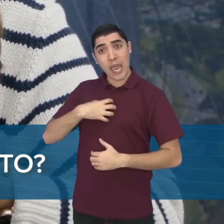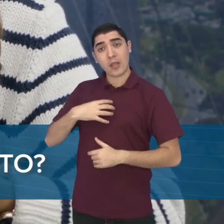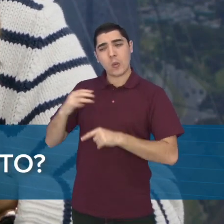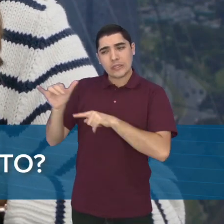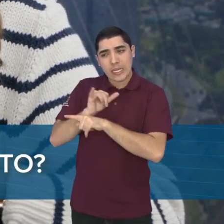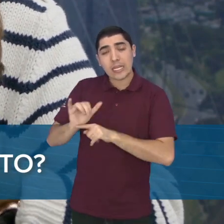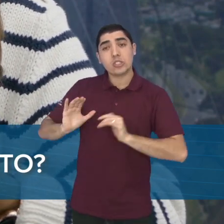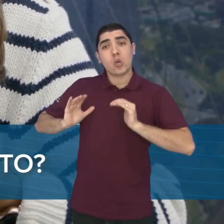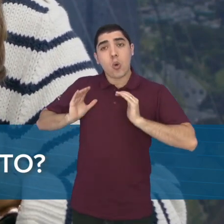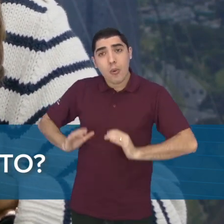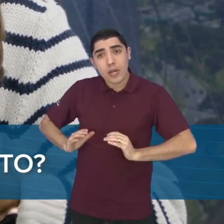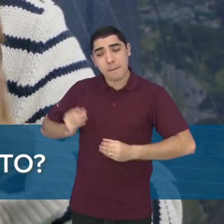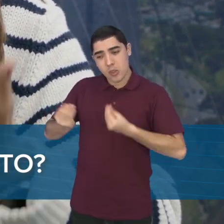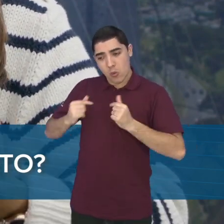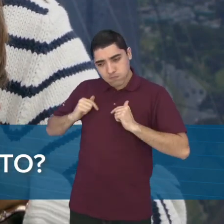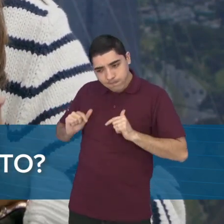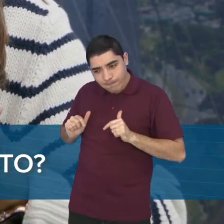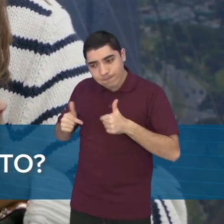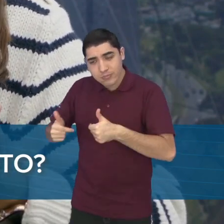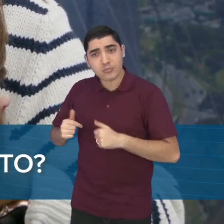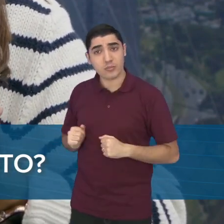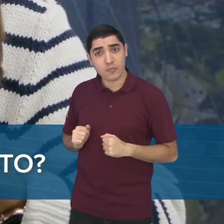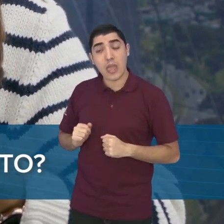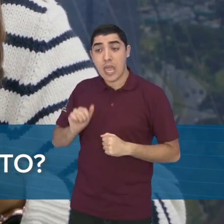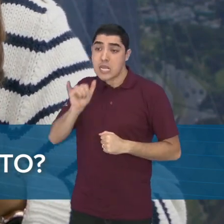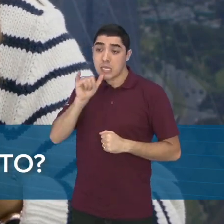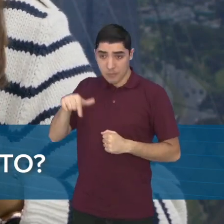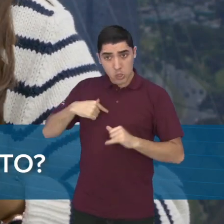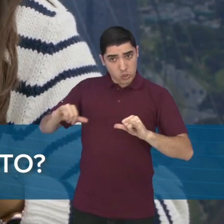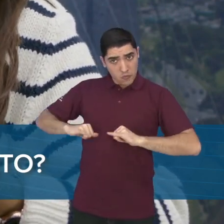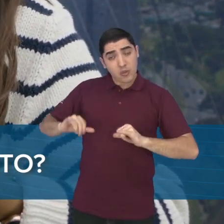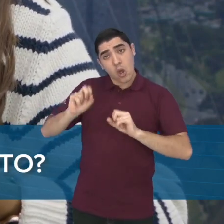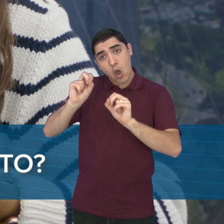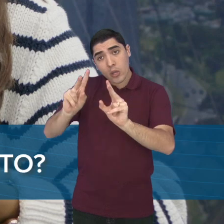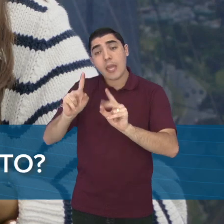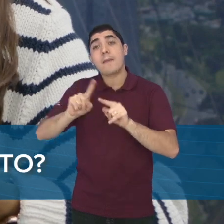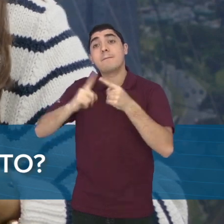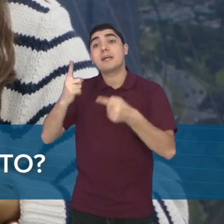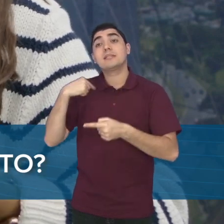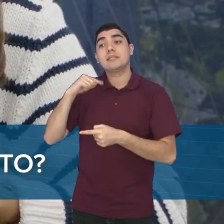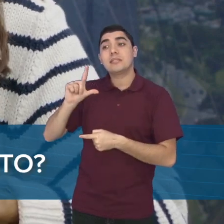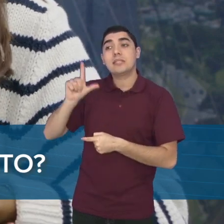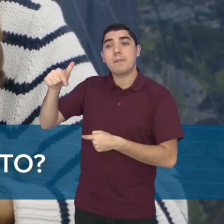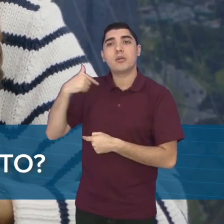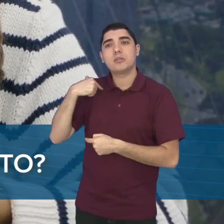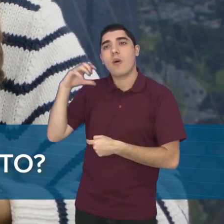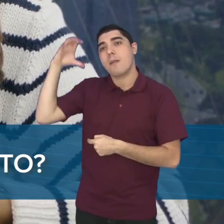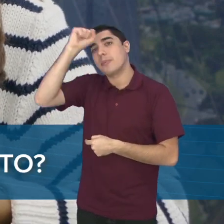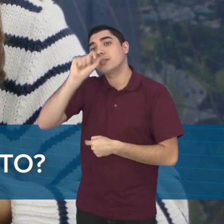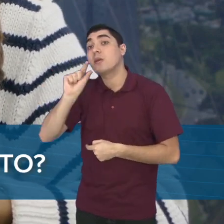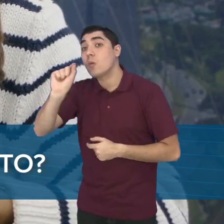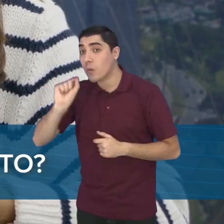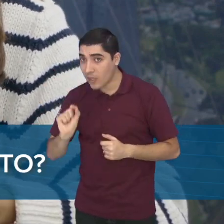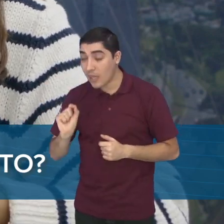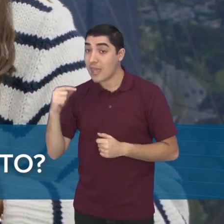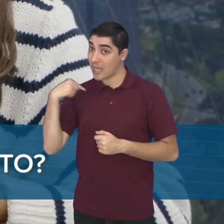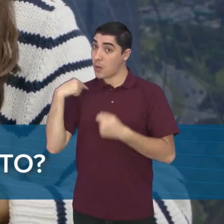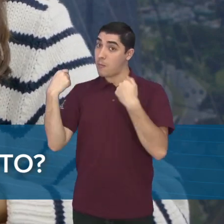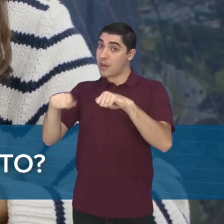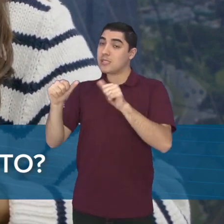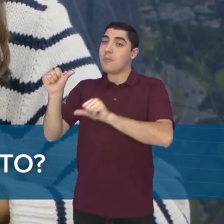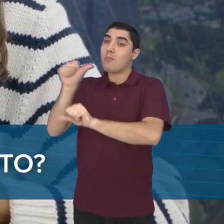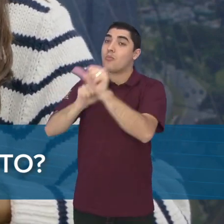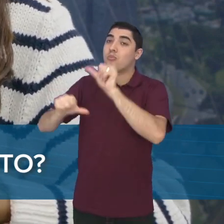né? Como você disse, a gente ressignifica. E aí, o que fica dessa situação? Fica um outro olhar. E esse olhar, sim, pode ser um aprendizado. Então, assim, eu